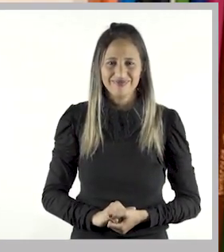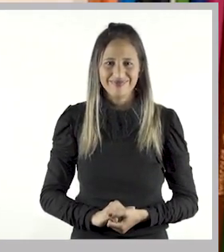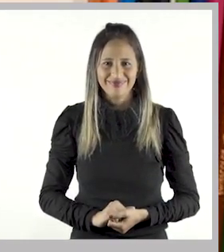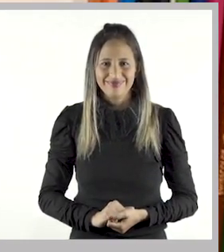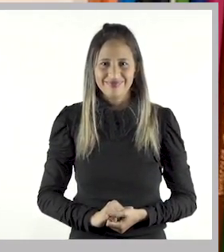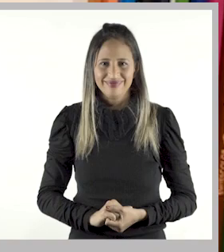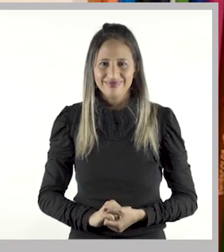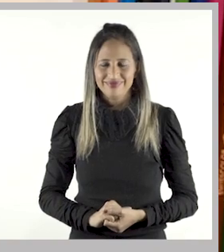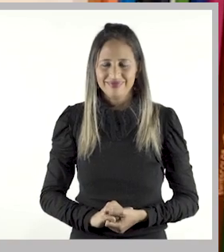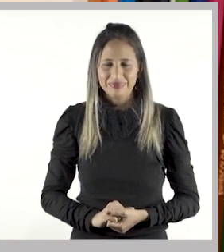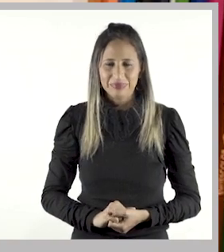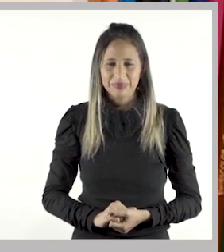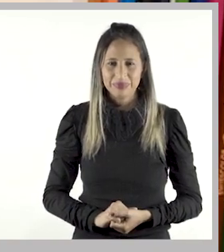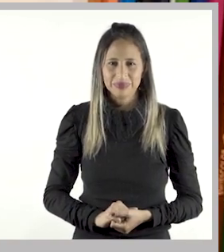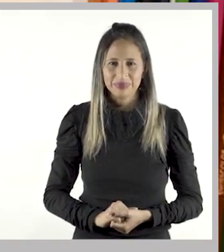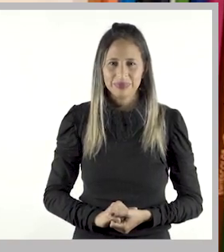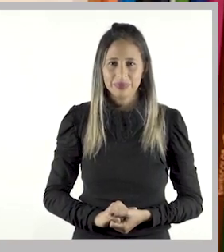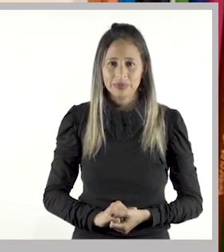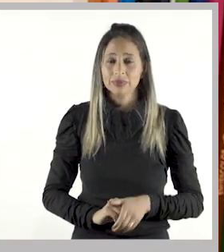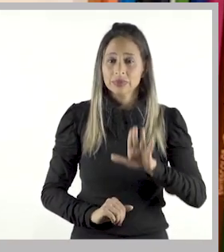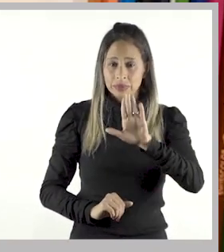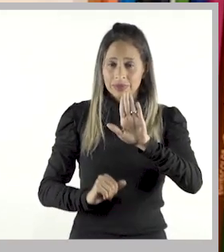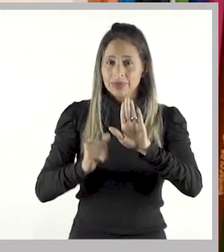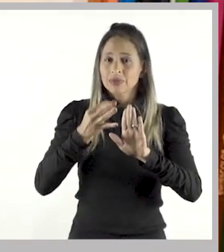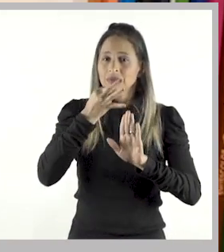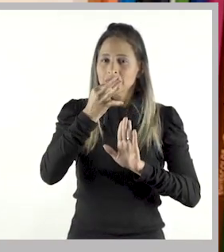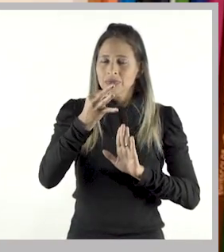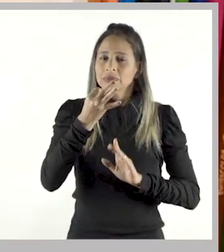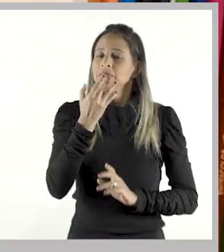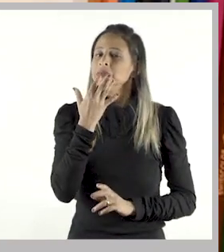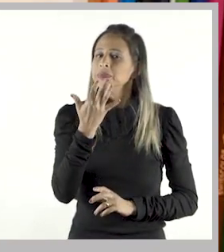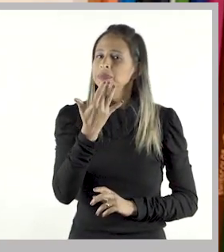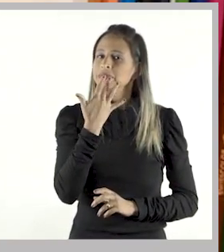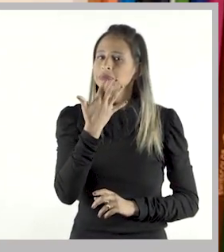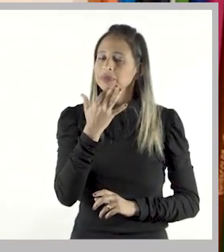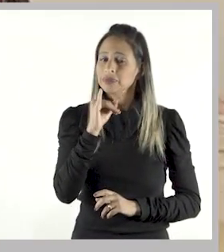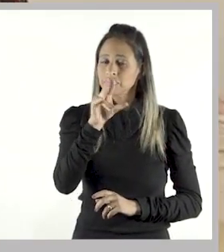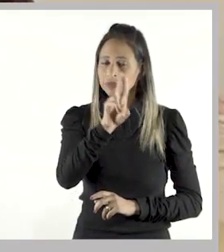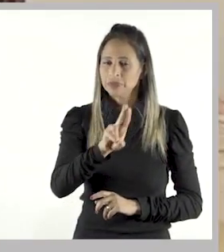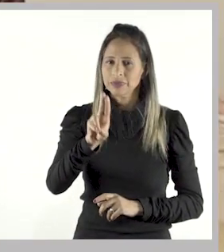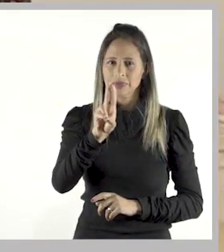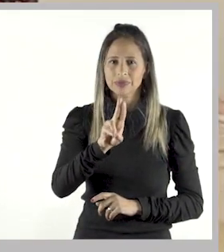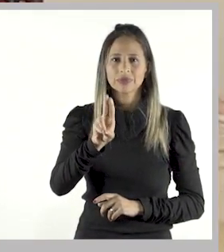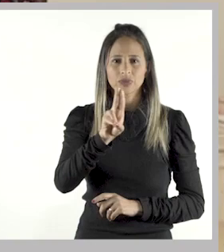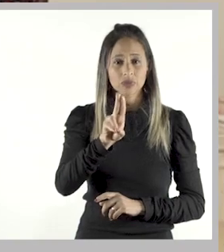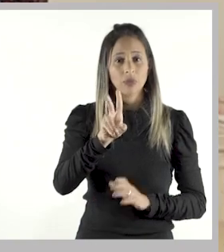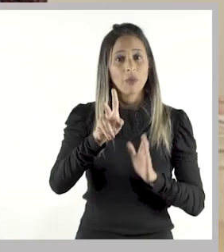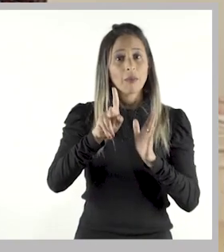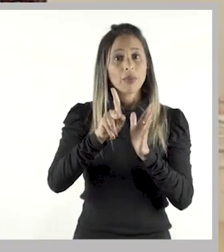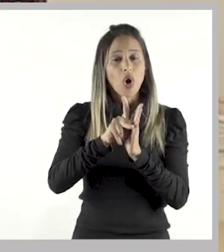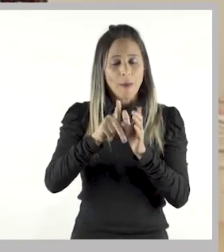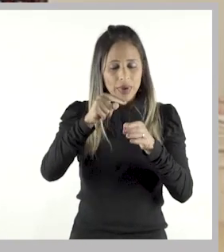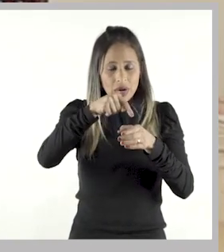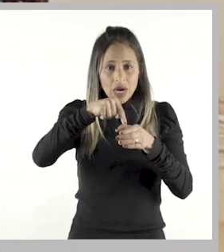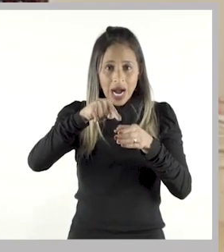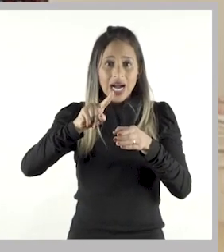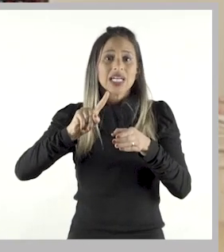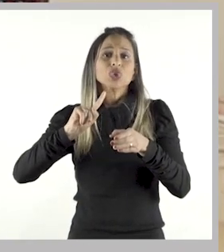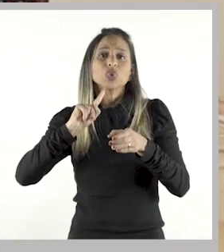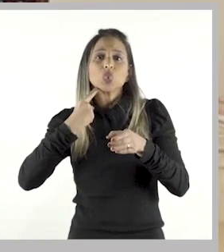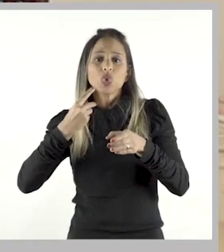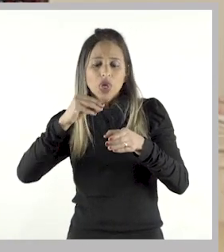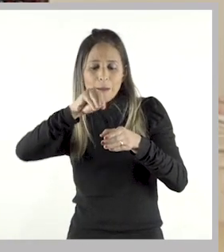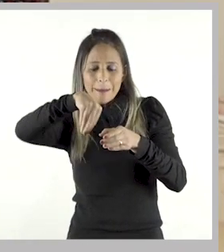Uma dica para as cores é você usar da própria paleta suja, misturar com outras